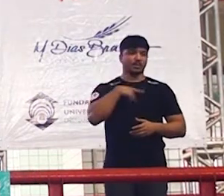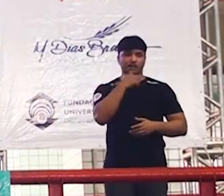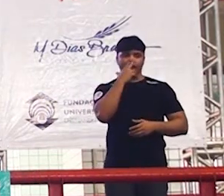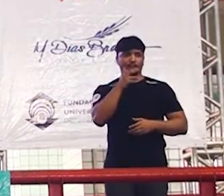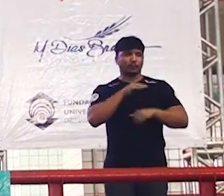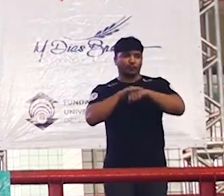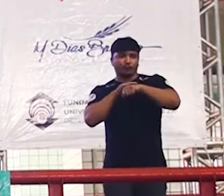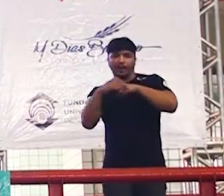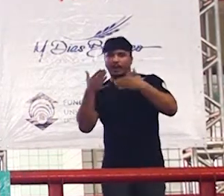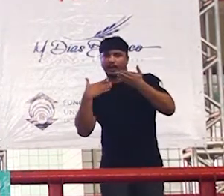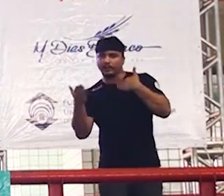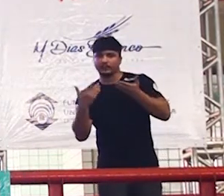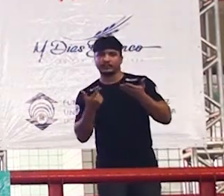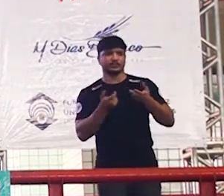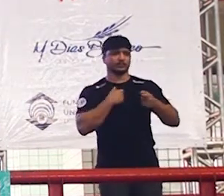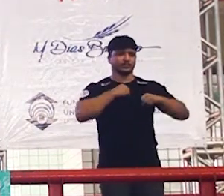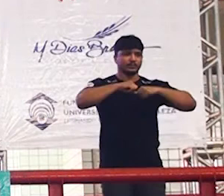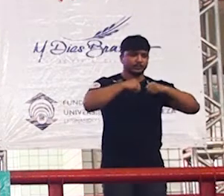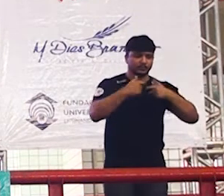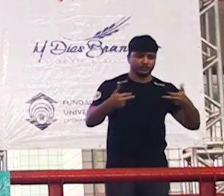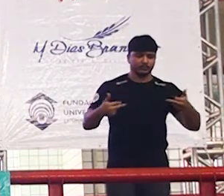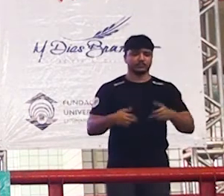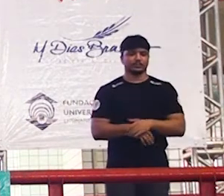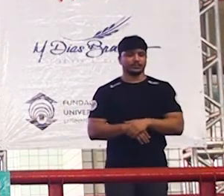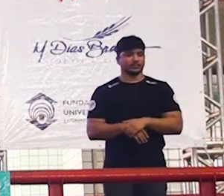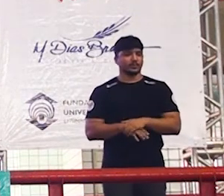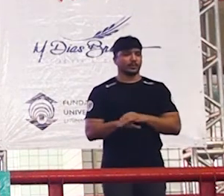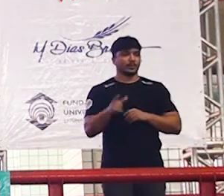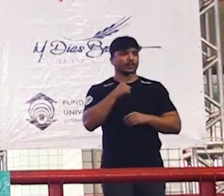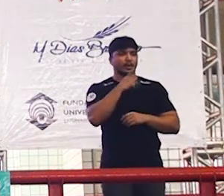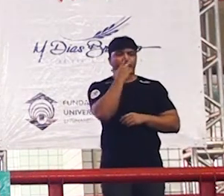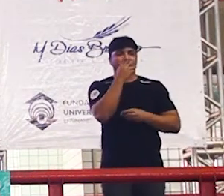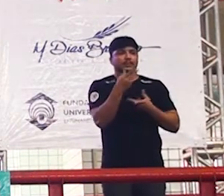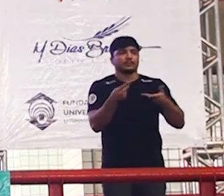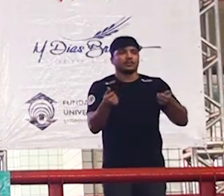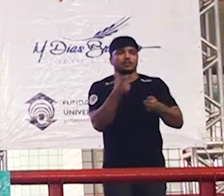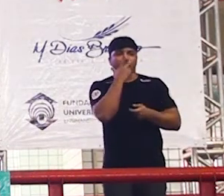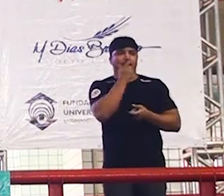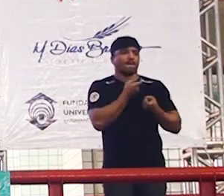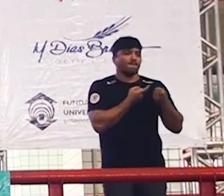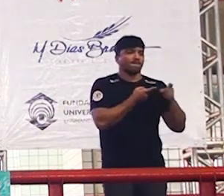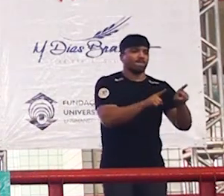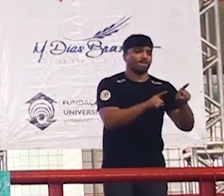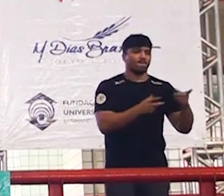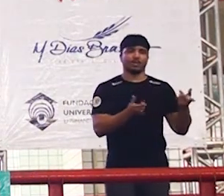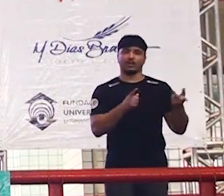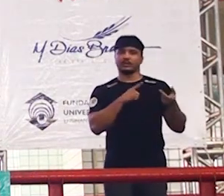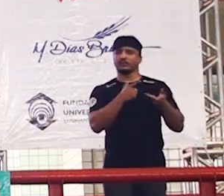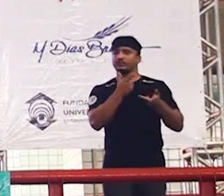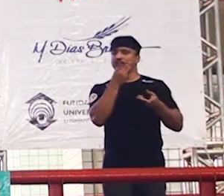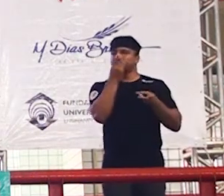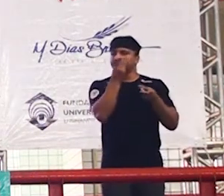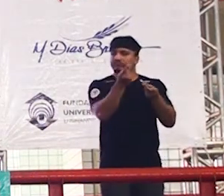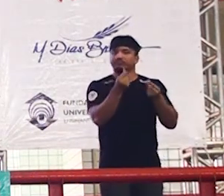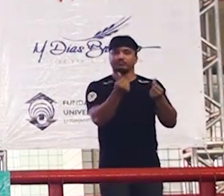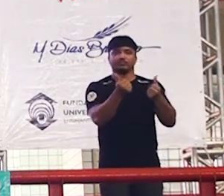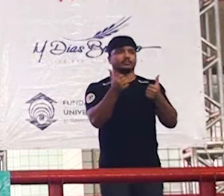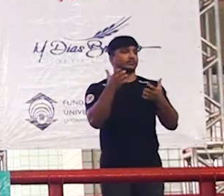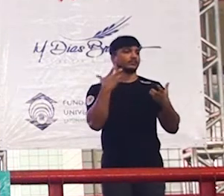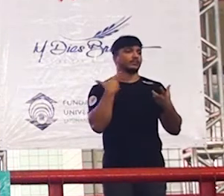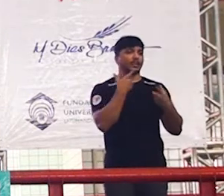discussão, né? Porque a ironia, ela tem uma tendência a ser ofensiva, ela tem uma tendência a